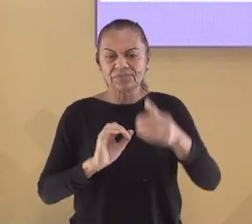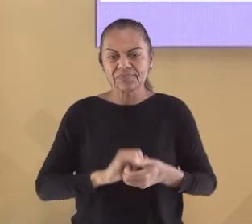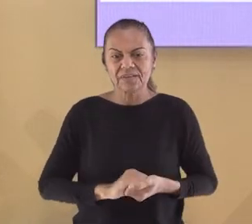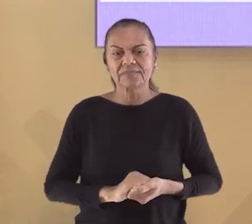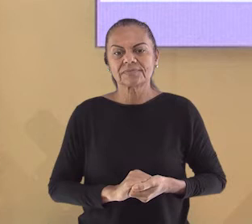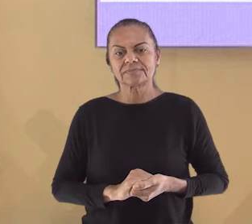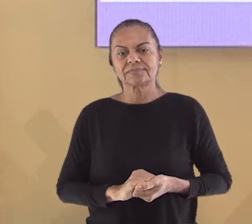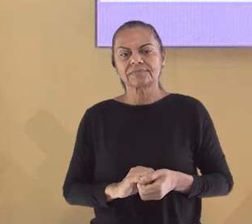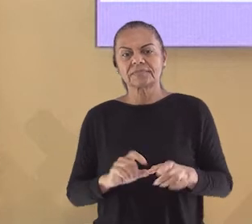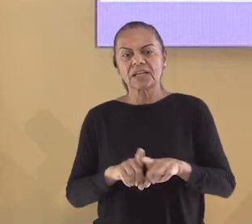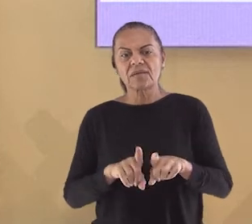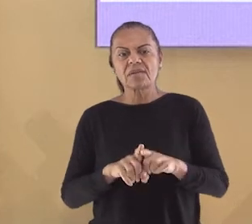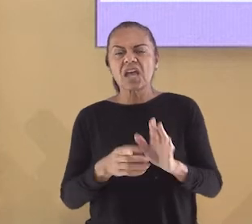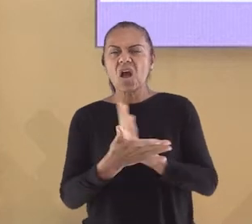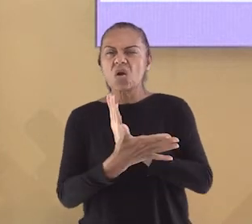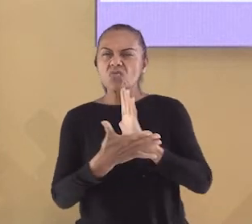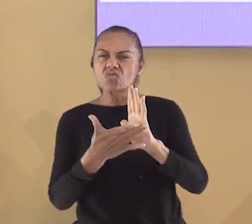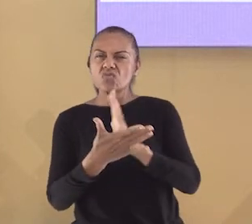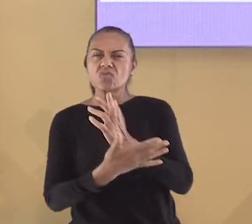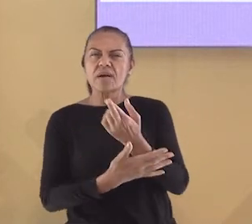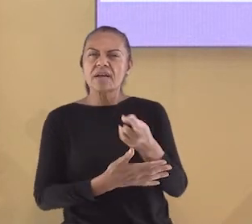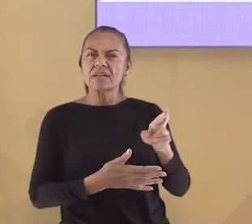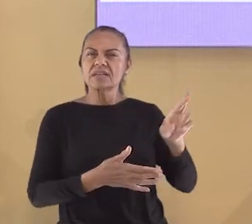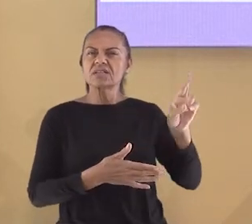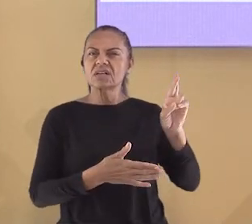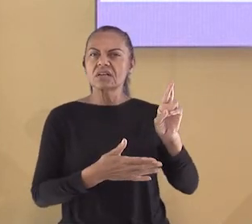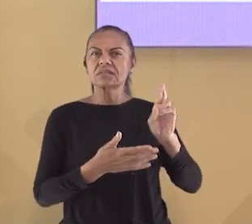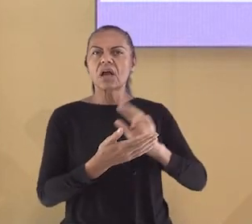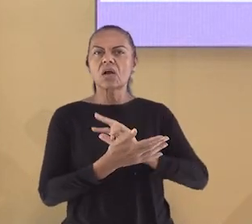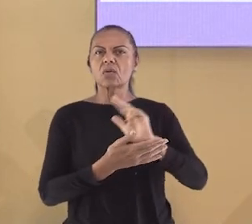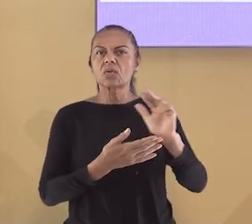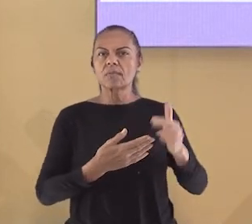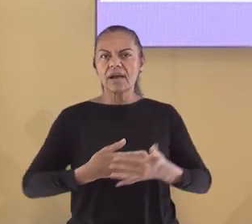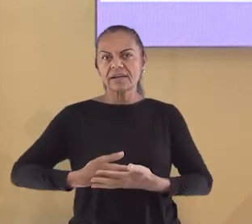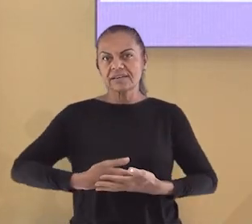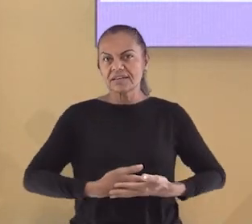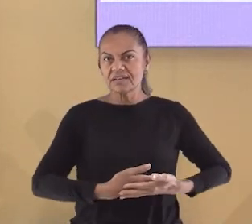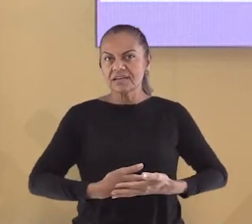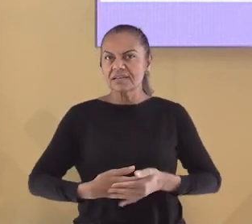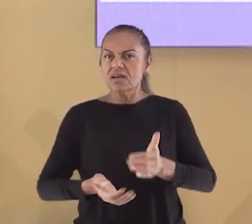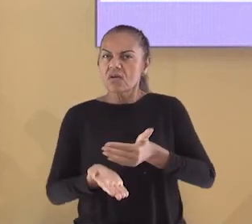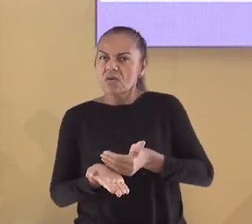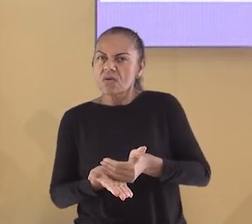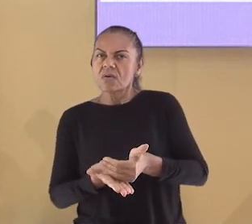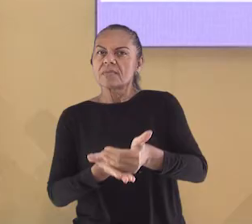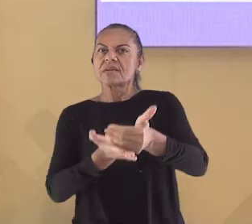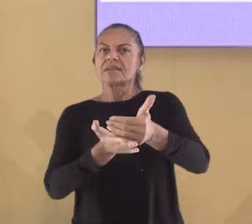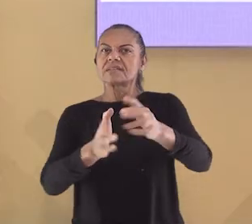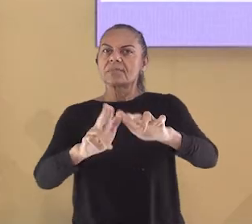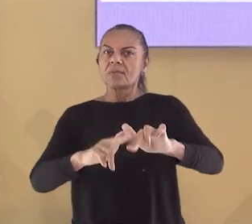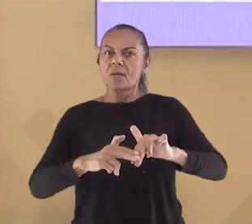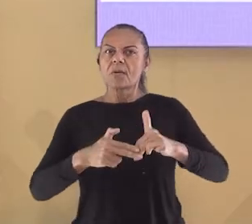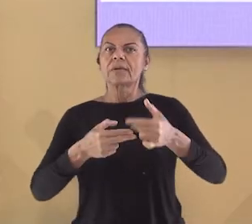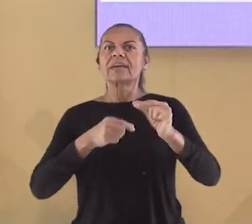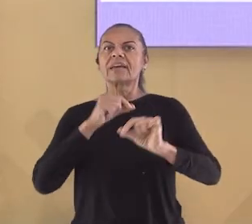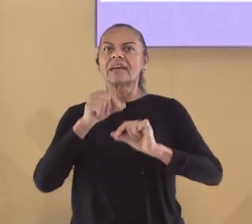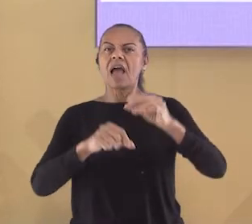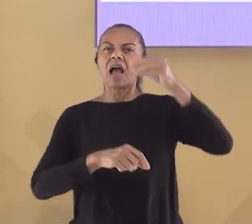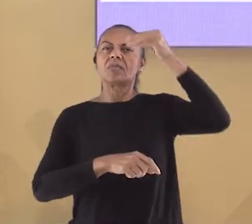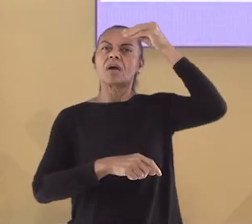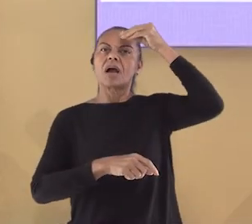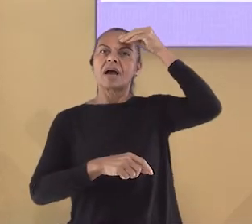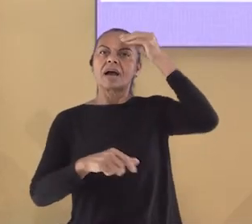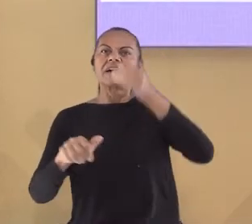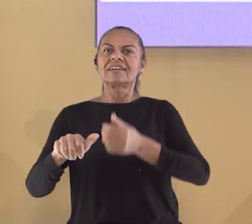religiosa. Vimos que algumas religiões, a iniciação das crianças à religião acontece por meio do batismo e